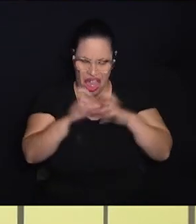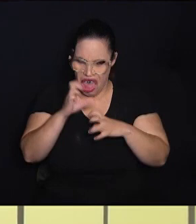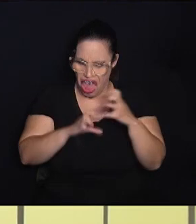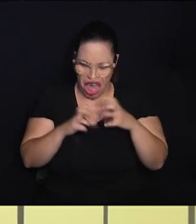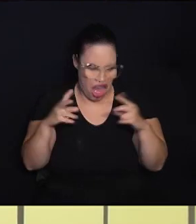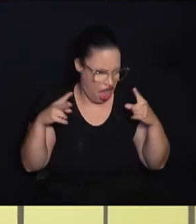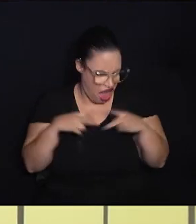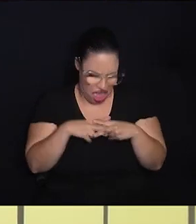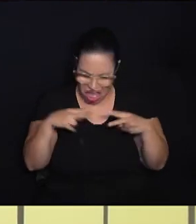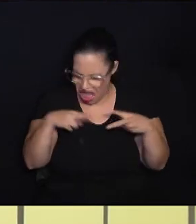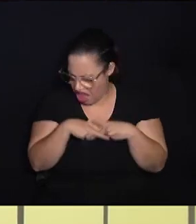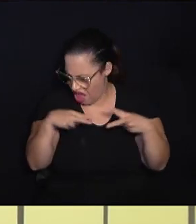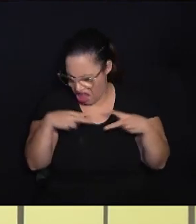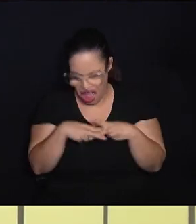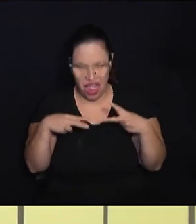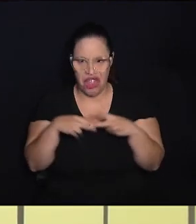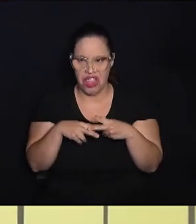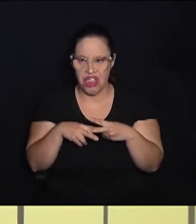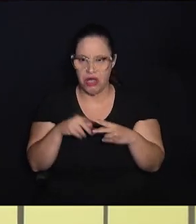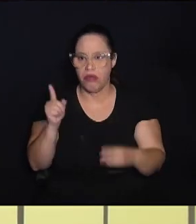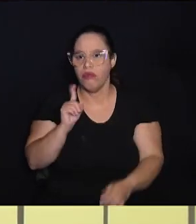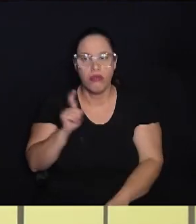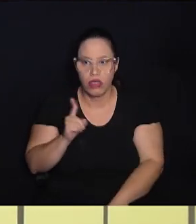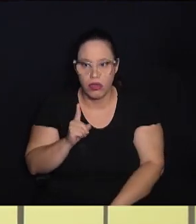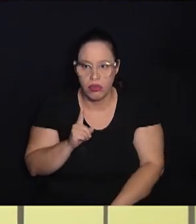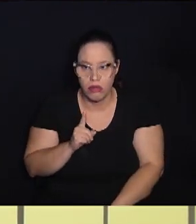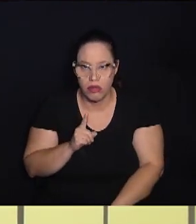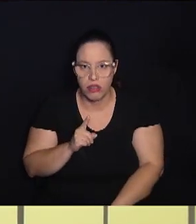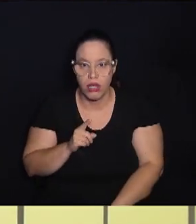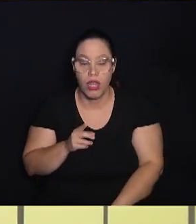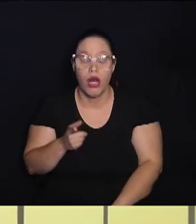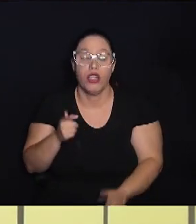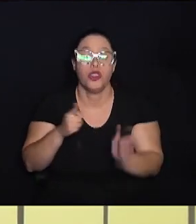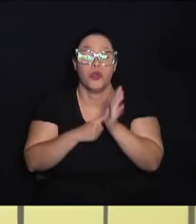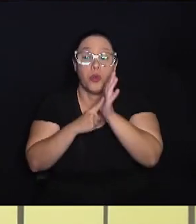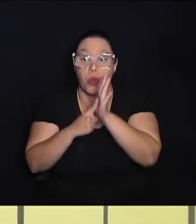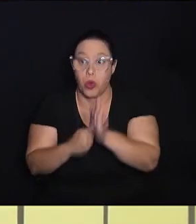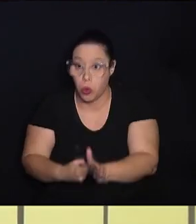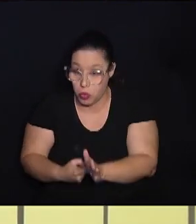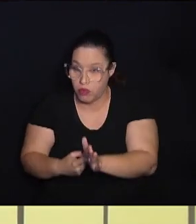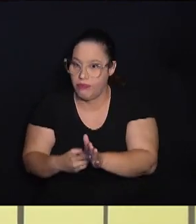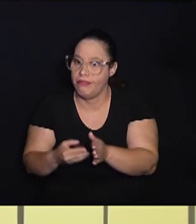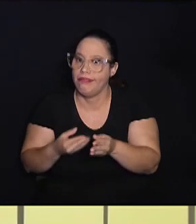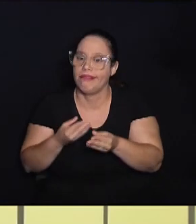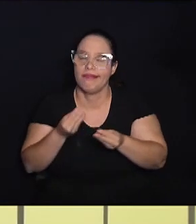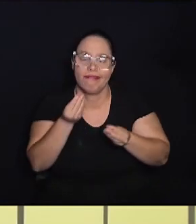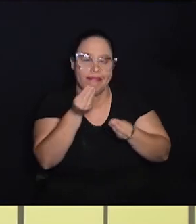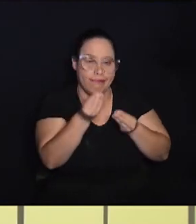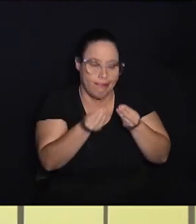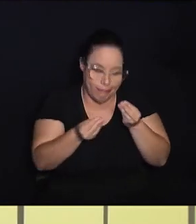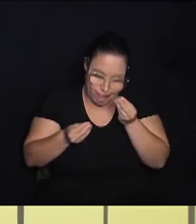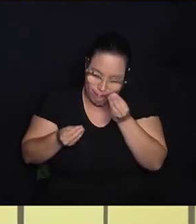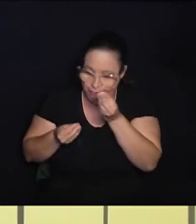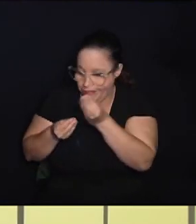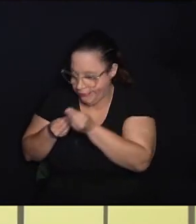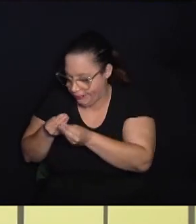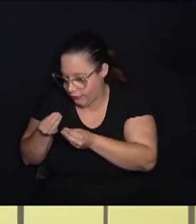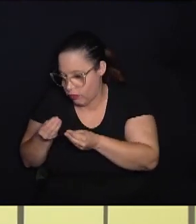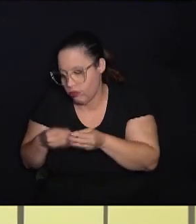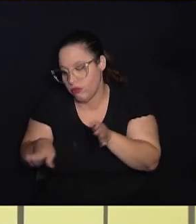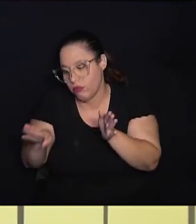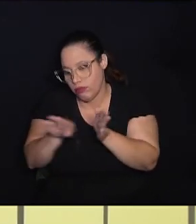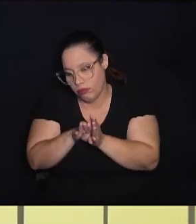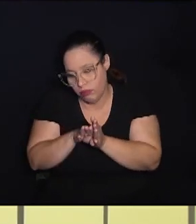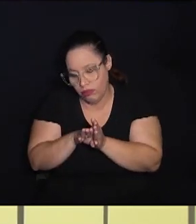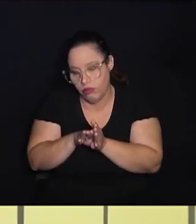solução mais rápida e impensada né a gente mostra que tem um processo eh para você chegar na conclusão